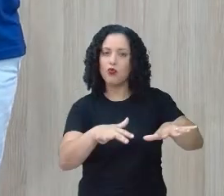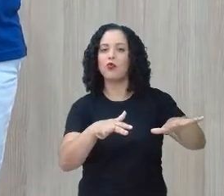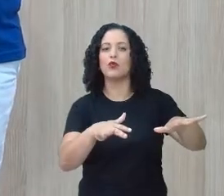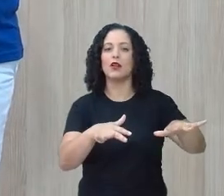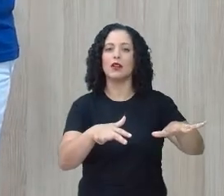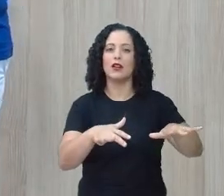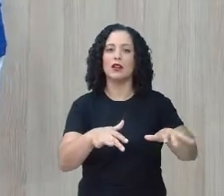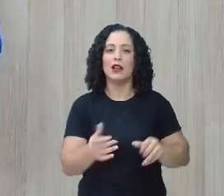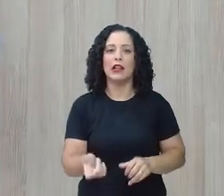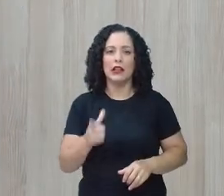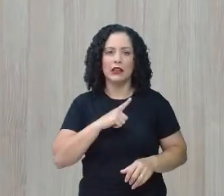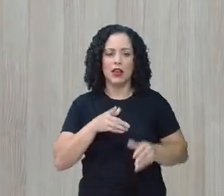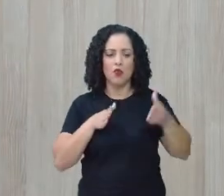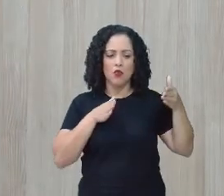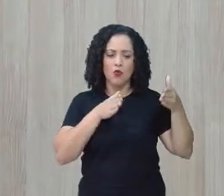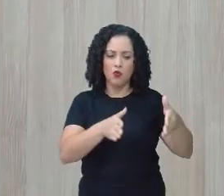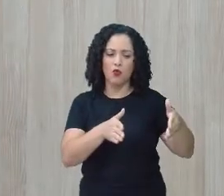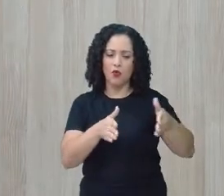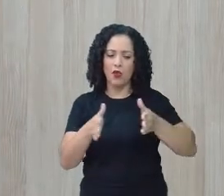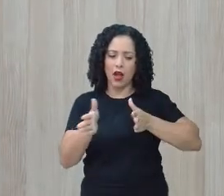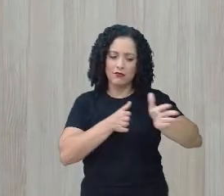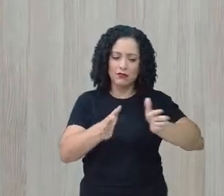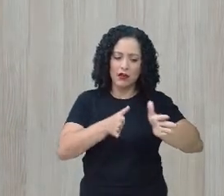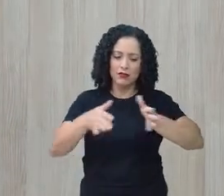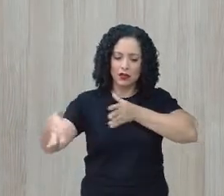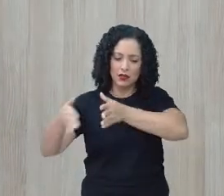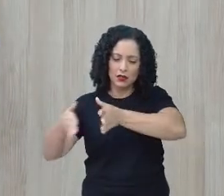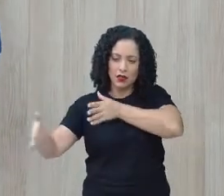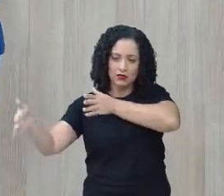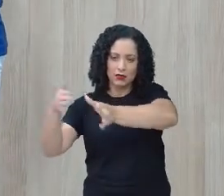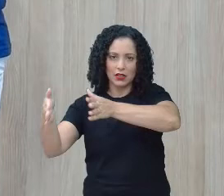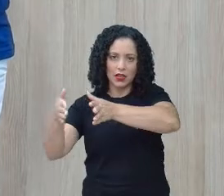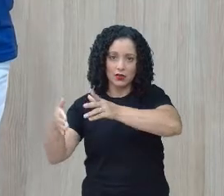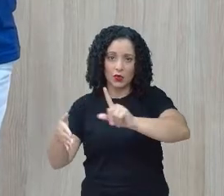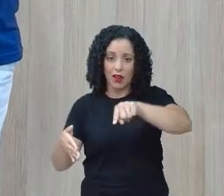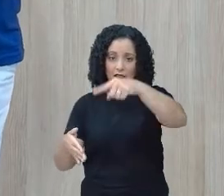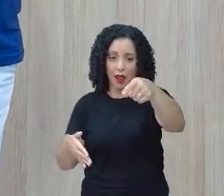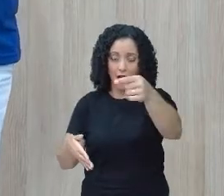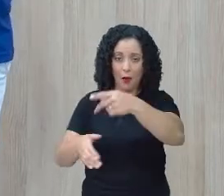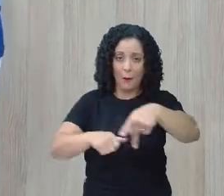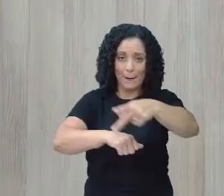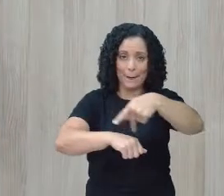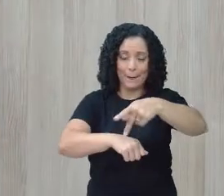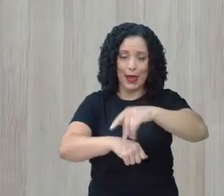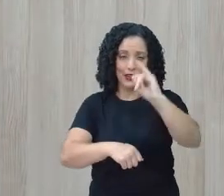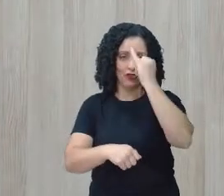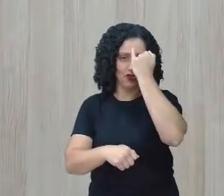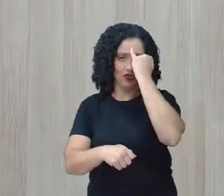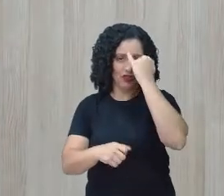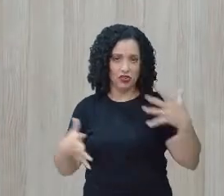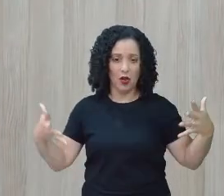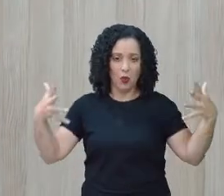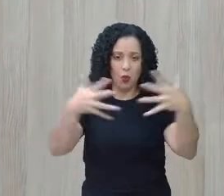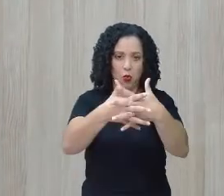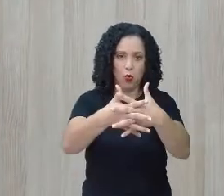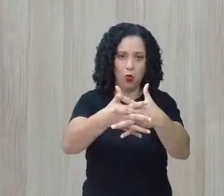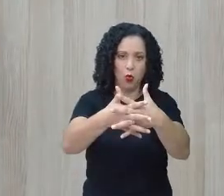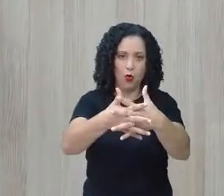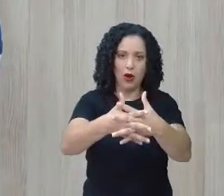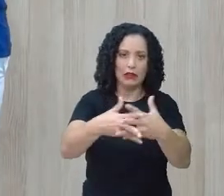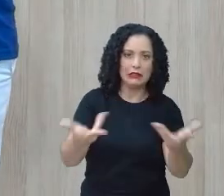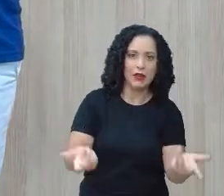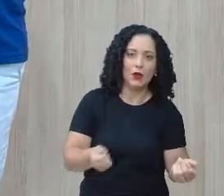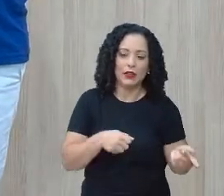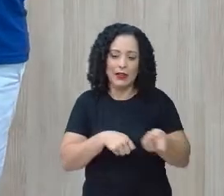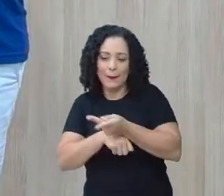davam acesso ao território das Índias, elas foram barradas. Então, eles tinham que buscar novas rotas